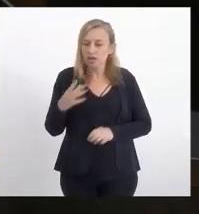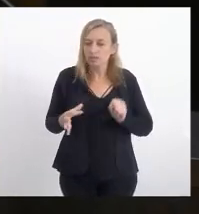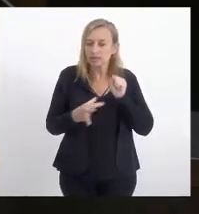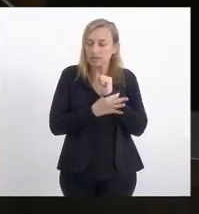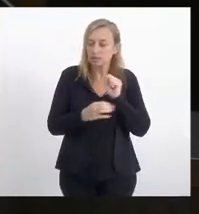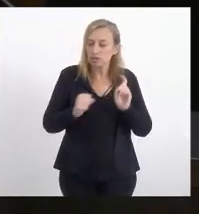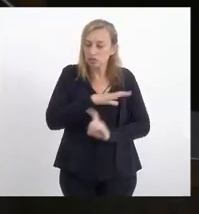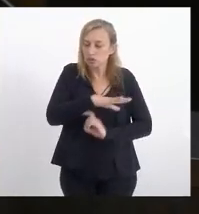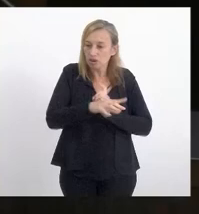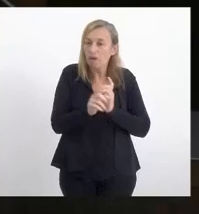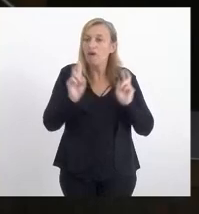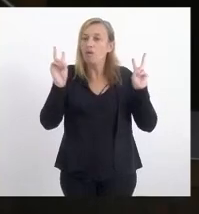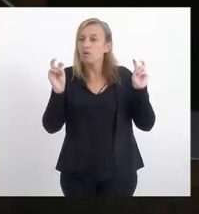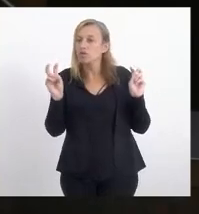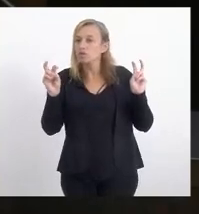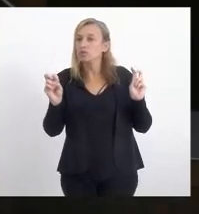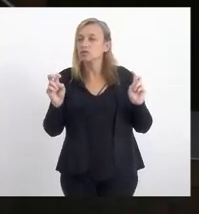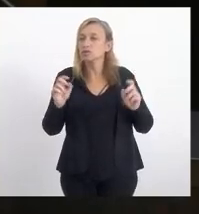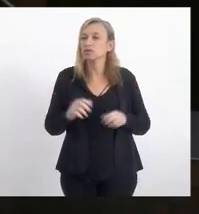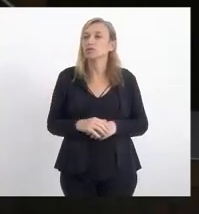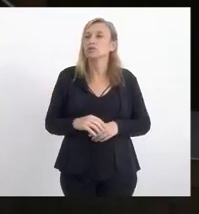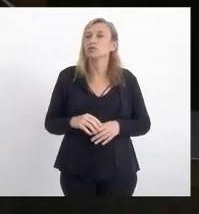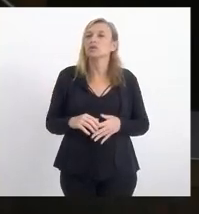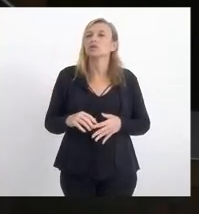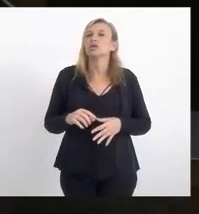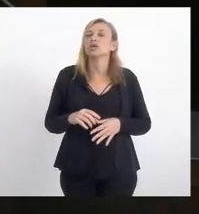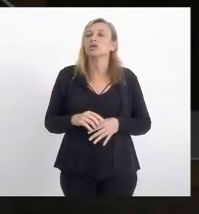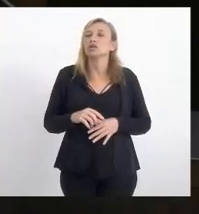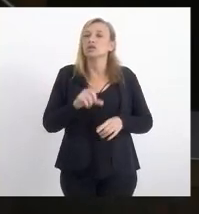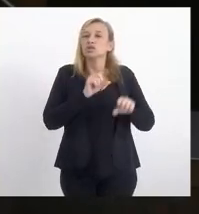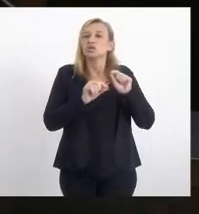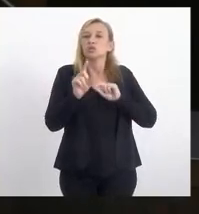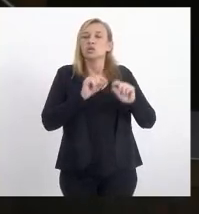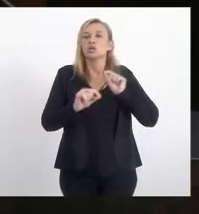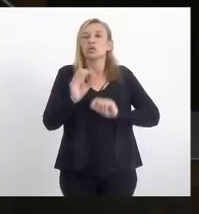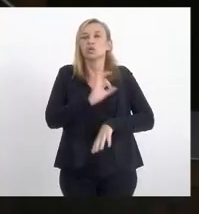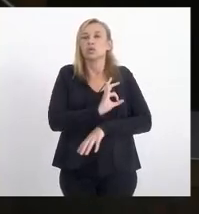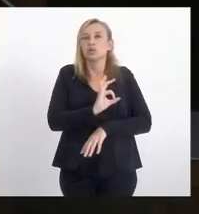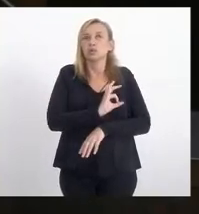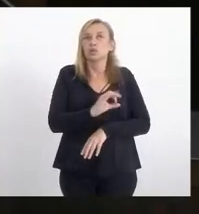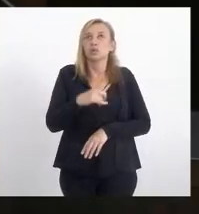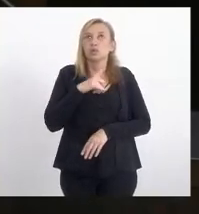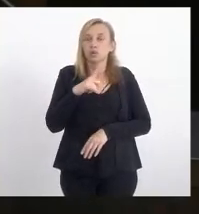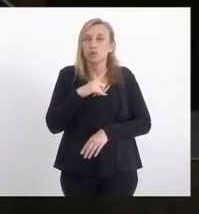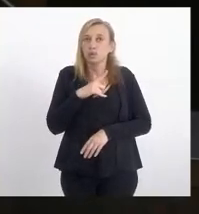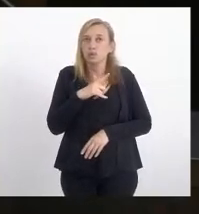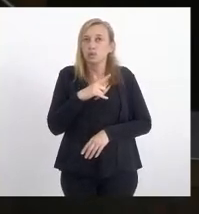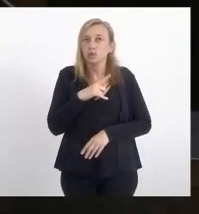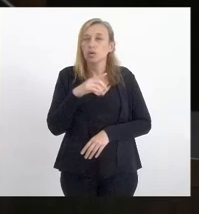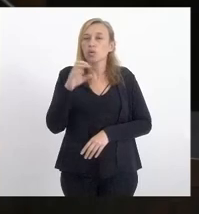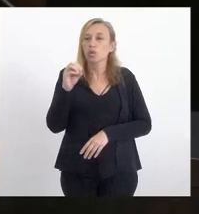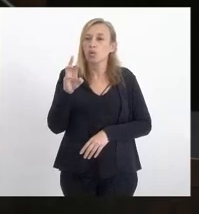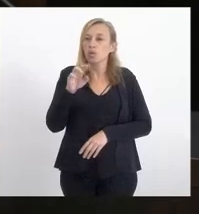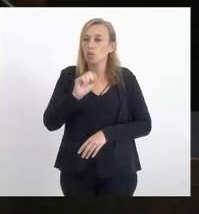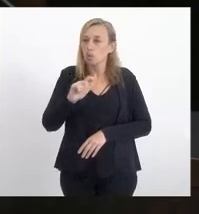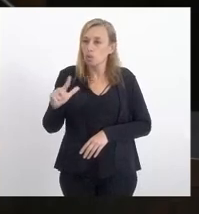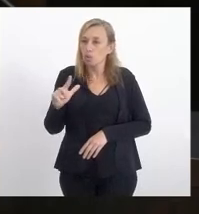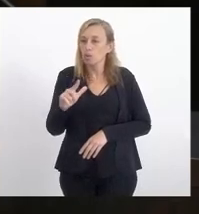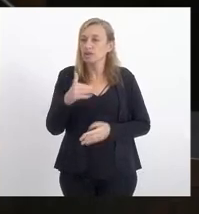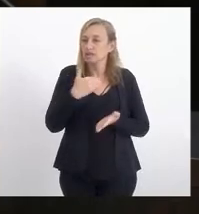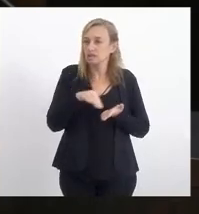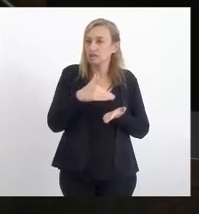social é a questão da escala dos policiais eu tive com o Coronel